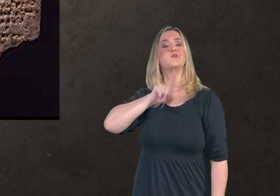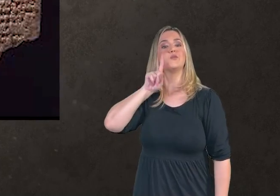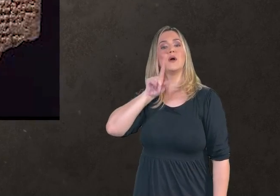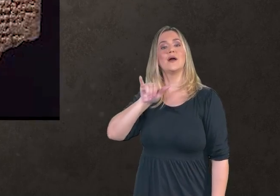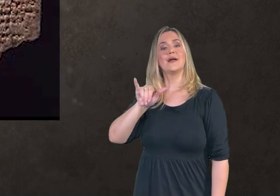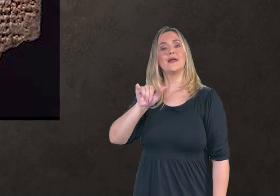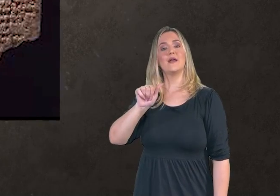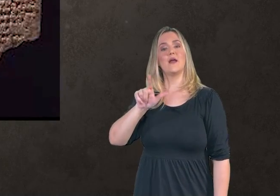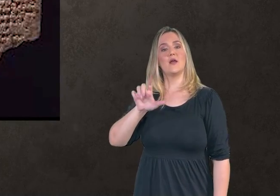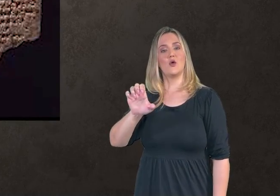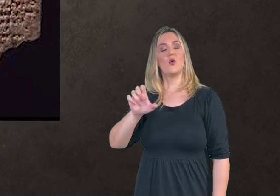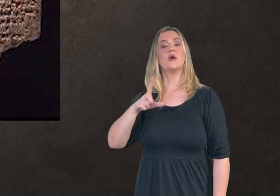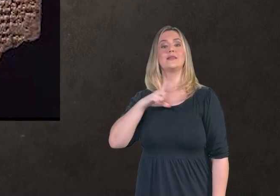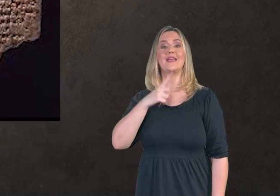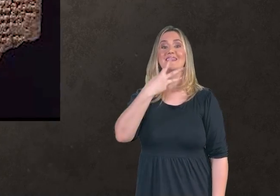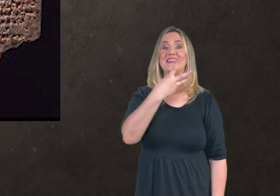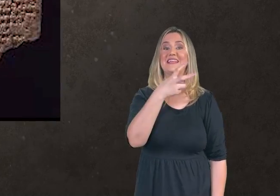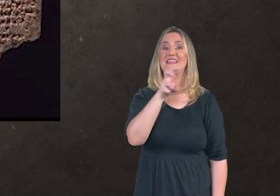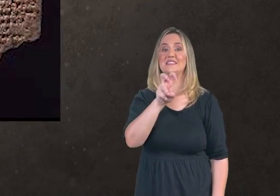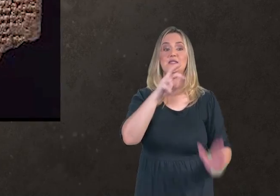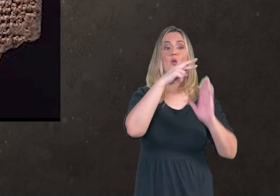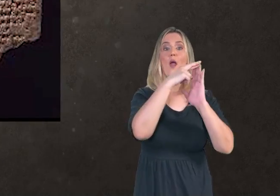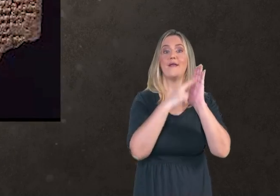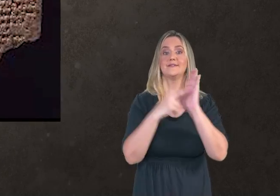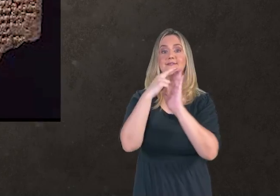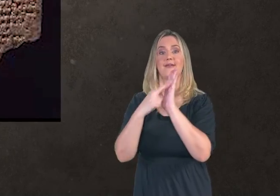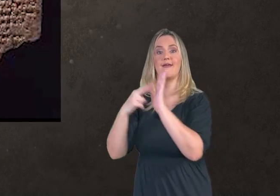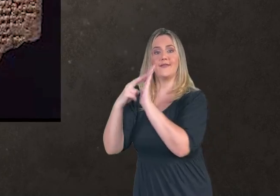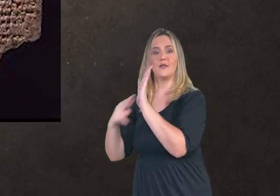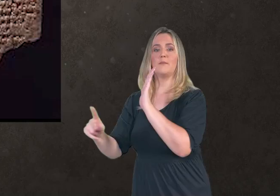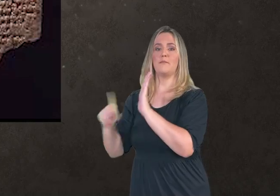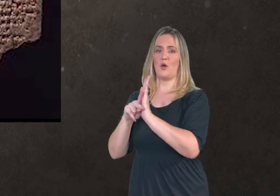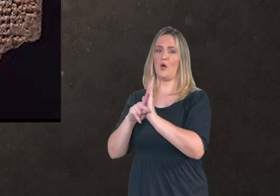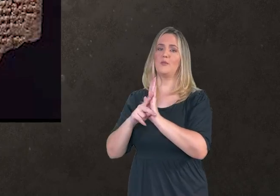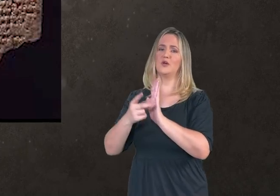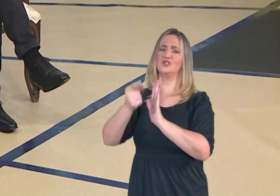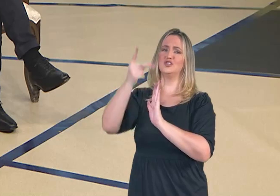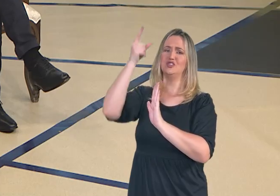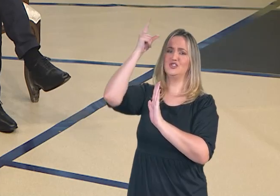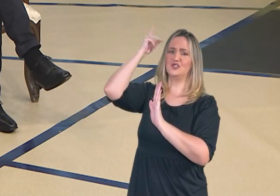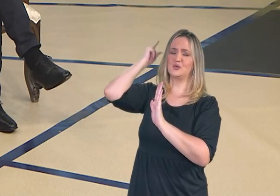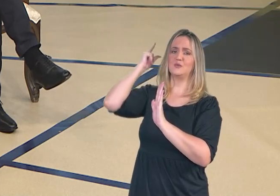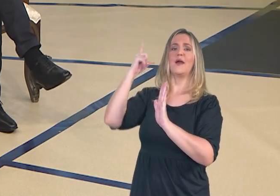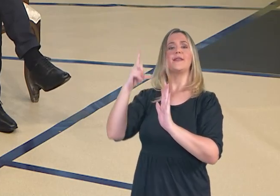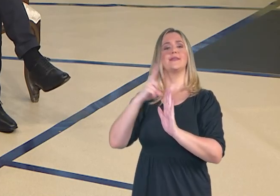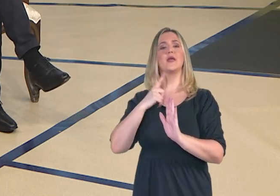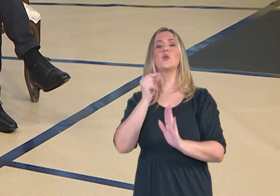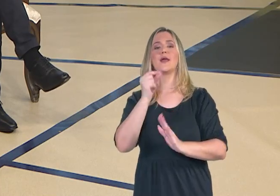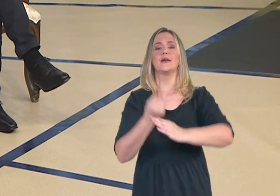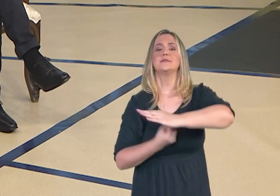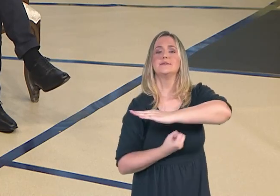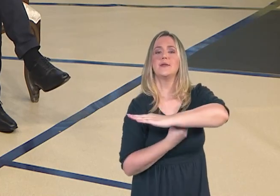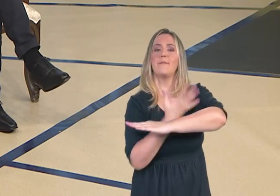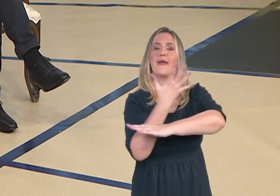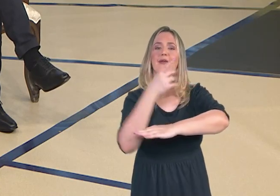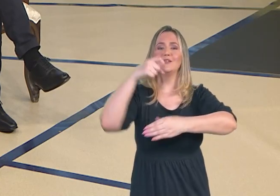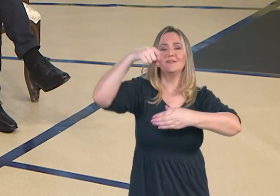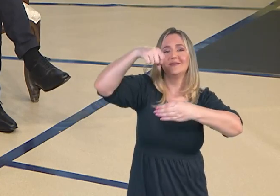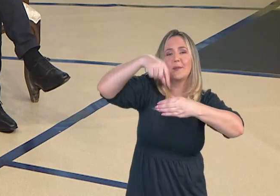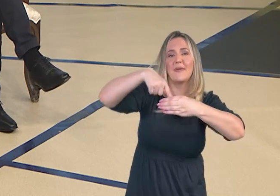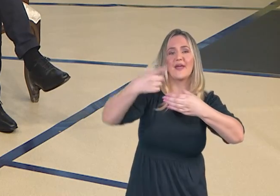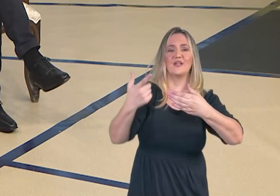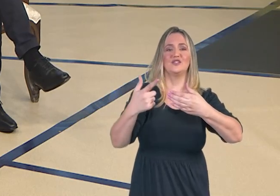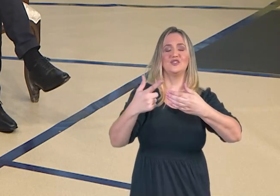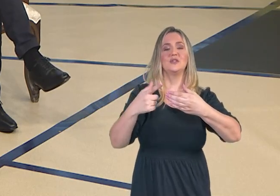ela é composta por 35 receitas antigas escritas em acadiano. Ali mencionam-se grãos,